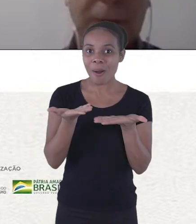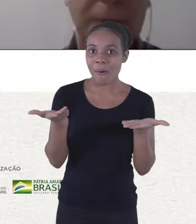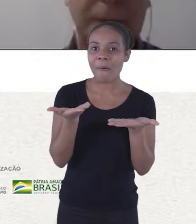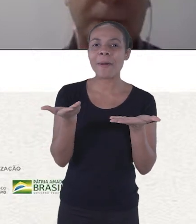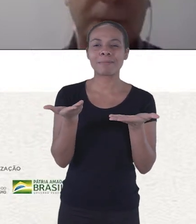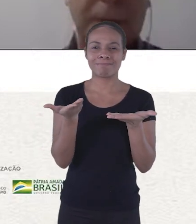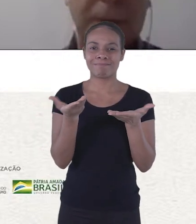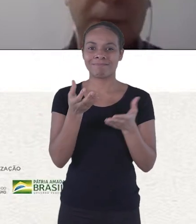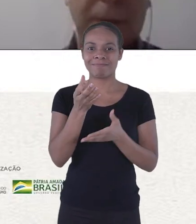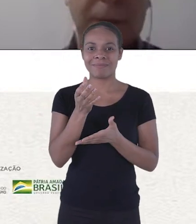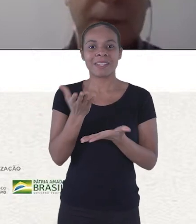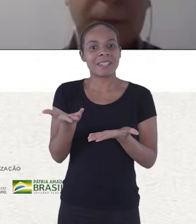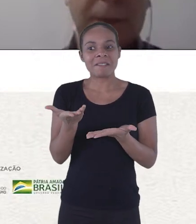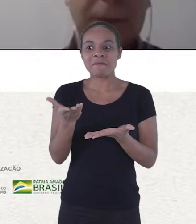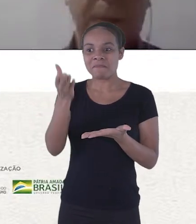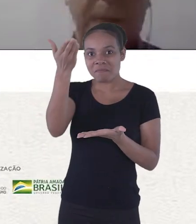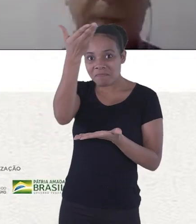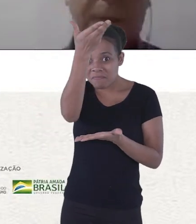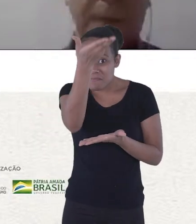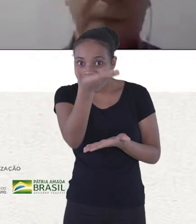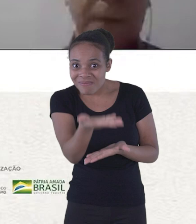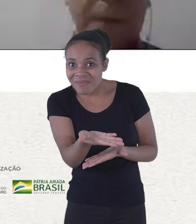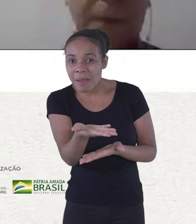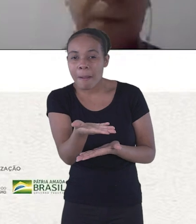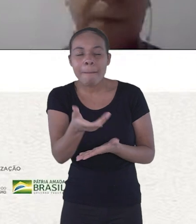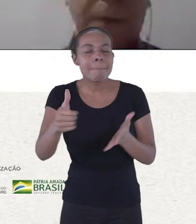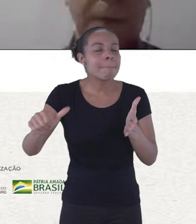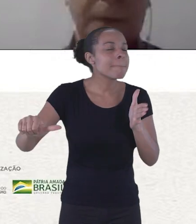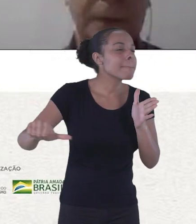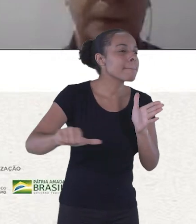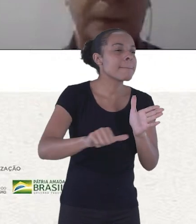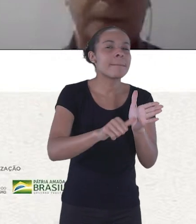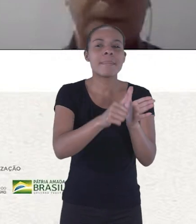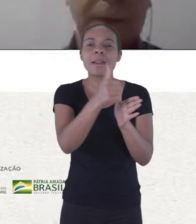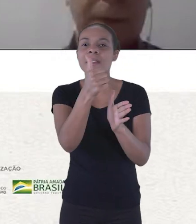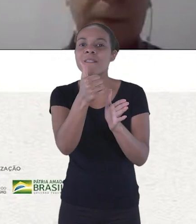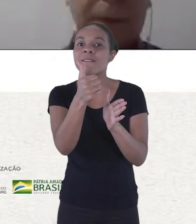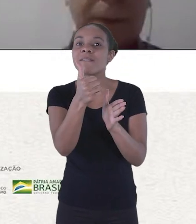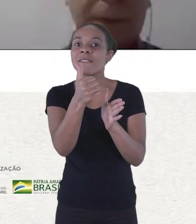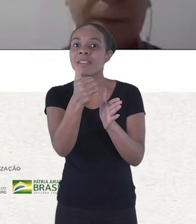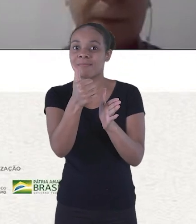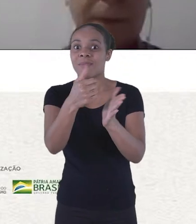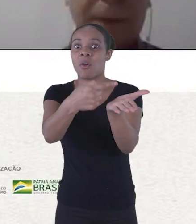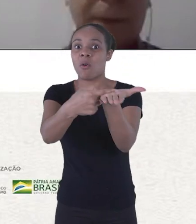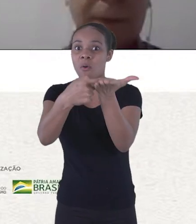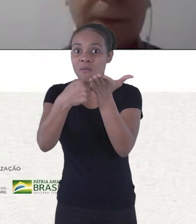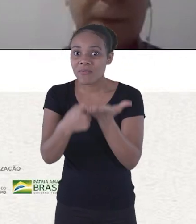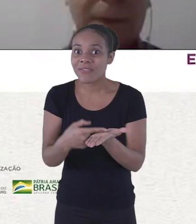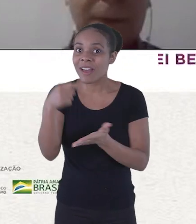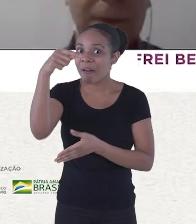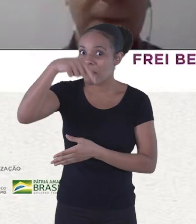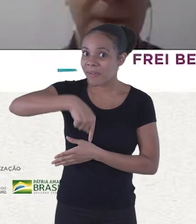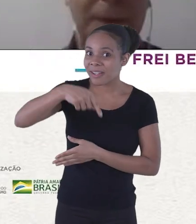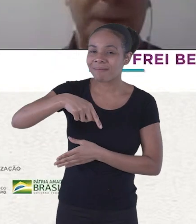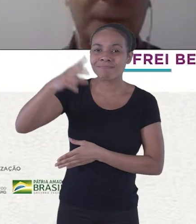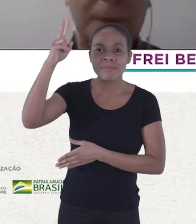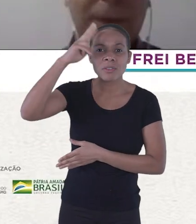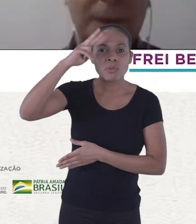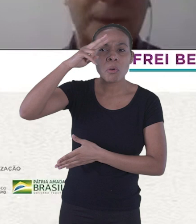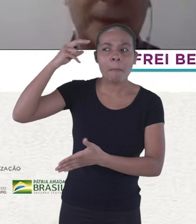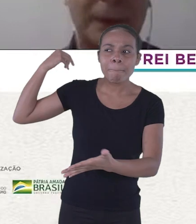para o primeiro convidado da história do projeto Sempre um Papo. Lá em agosto, setembro